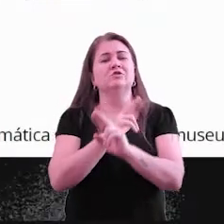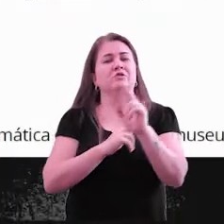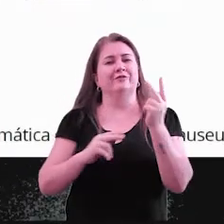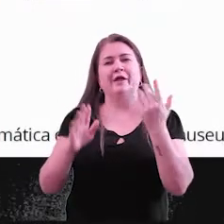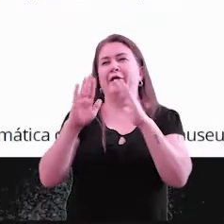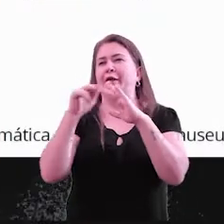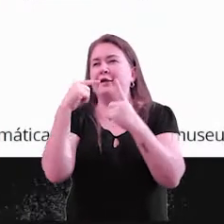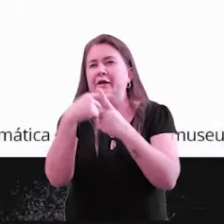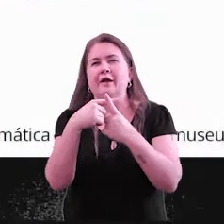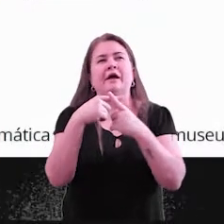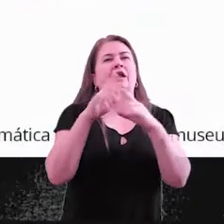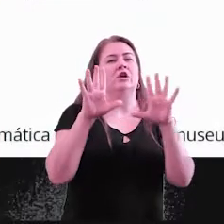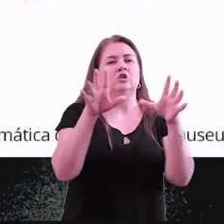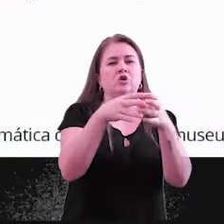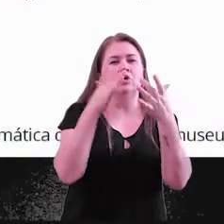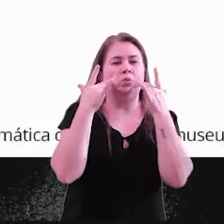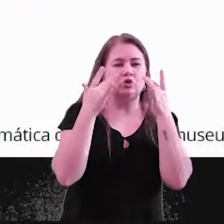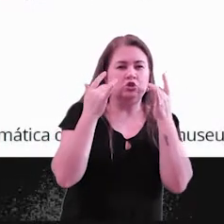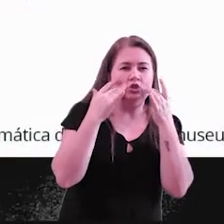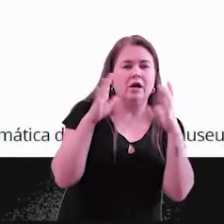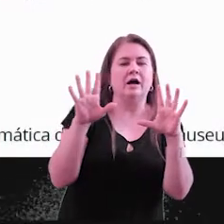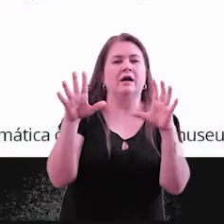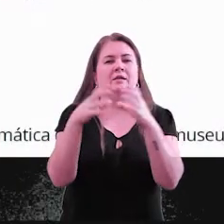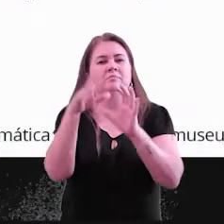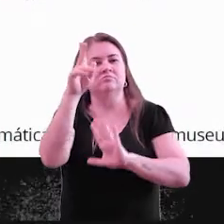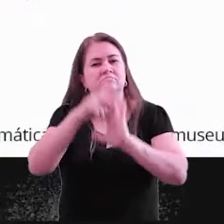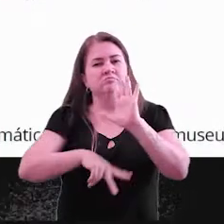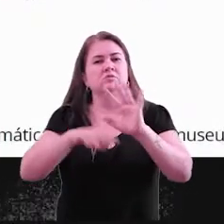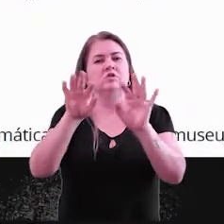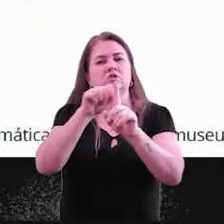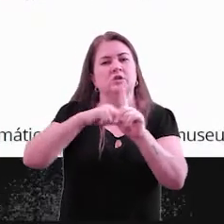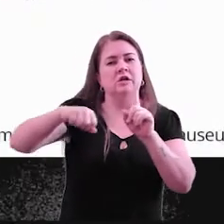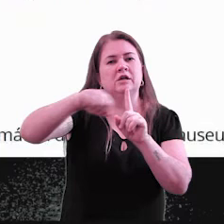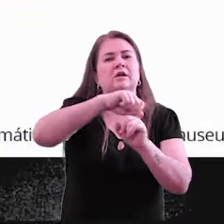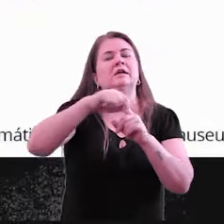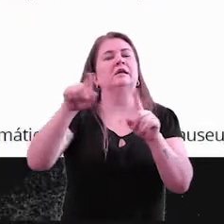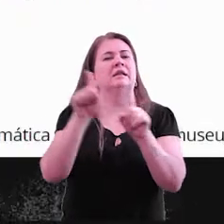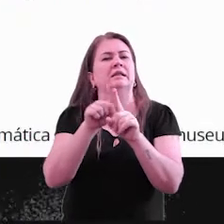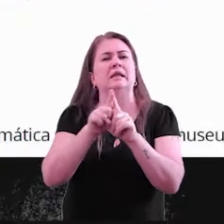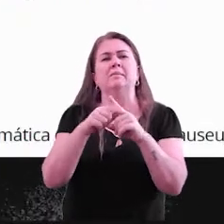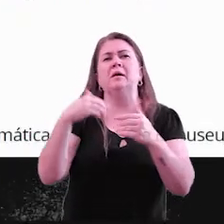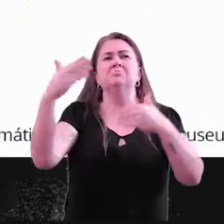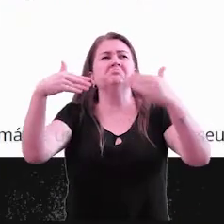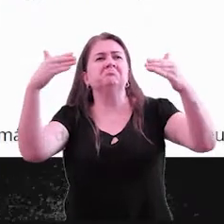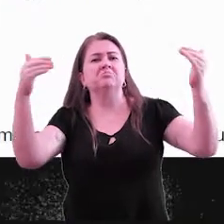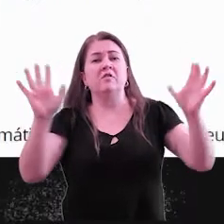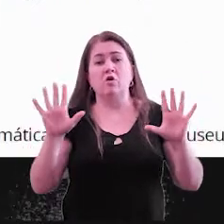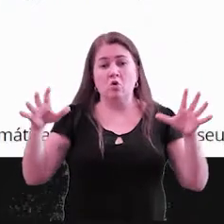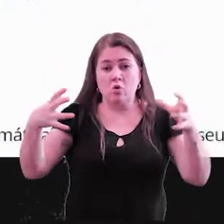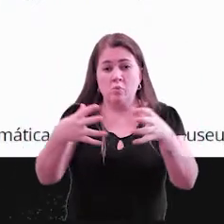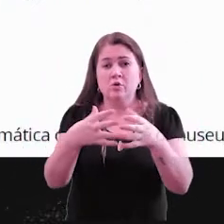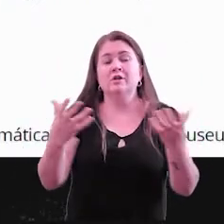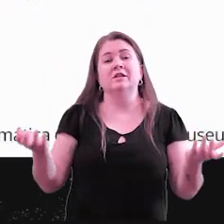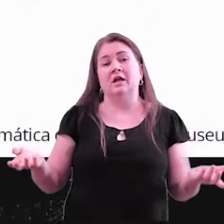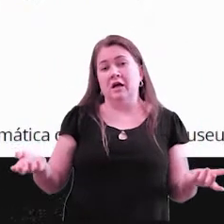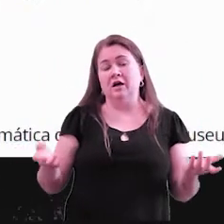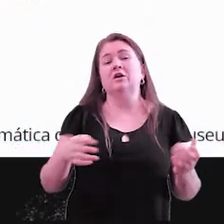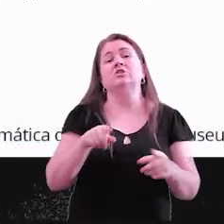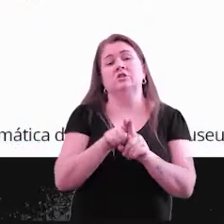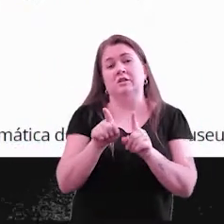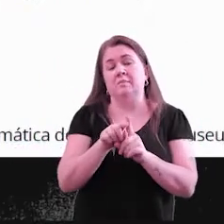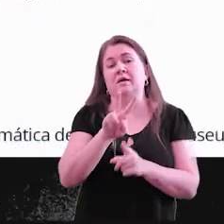ações extramuros, comunidades, um público VIP, patrocinador em alguns casos,